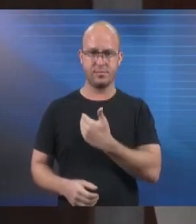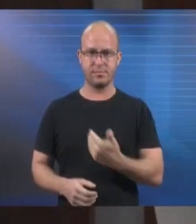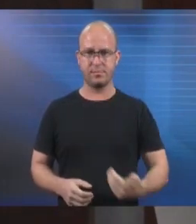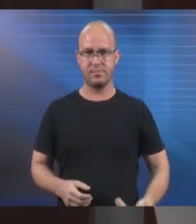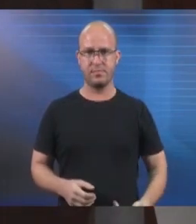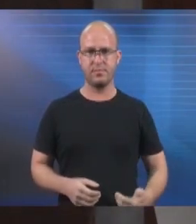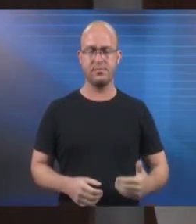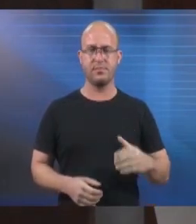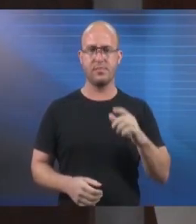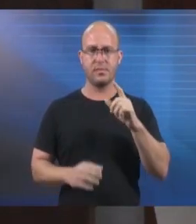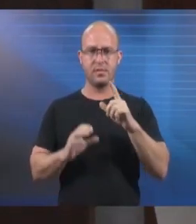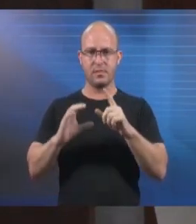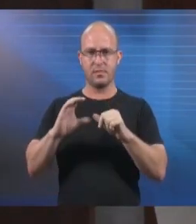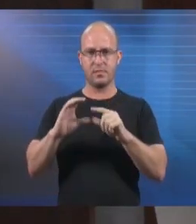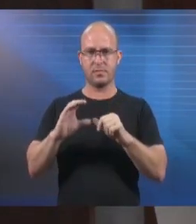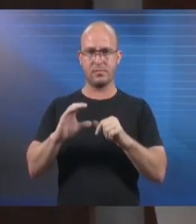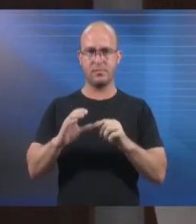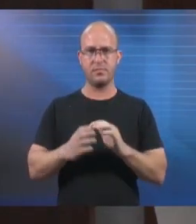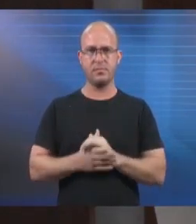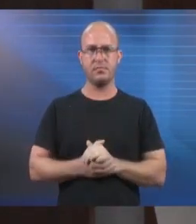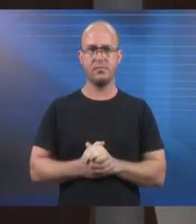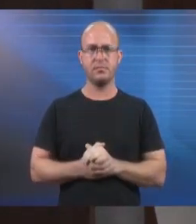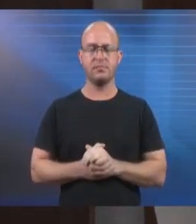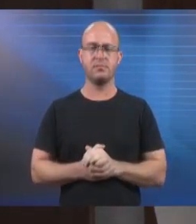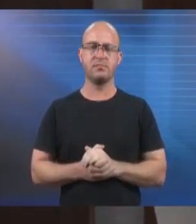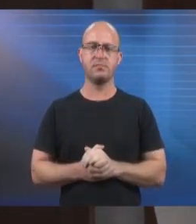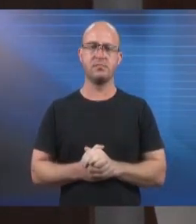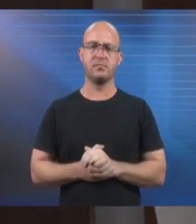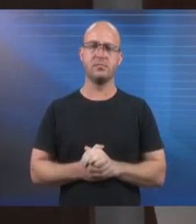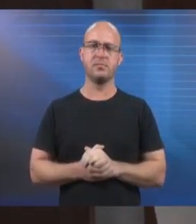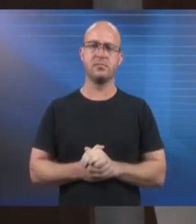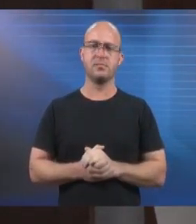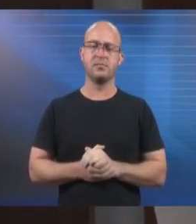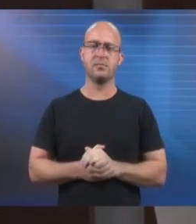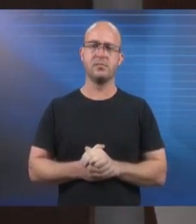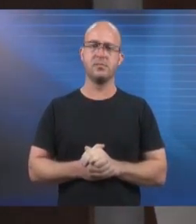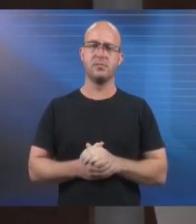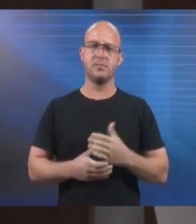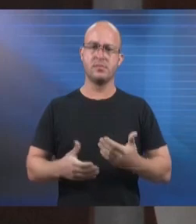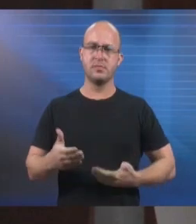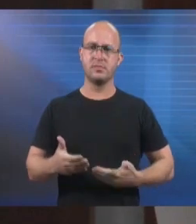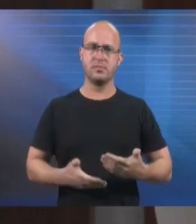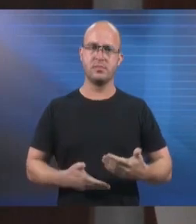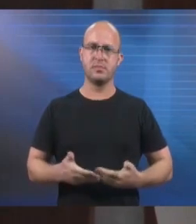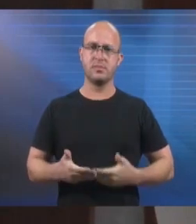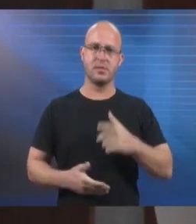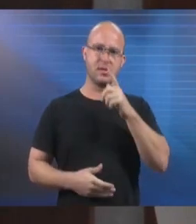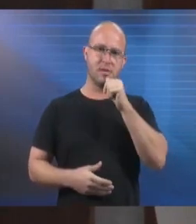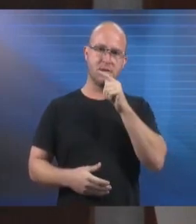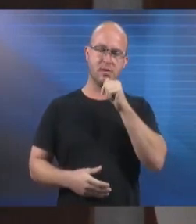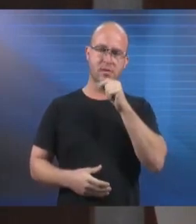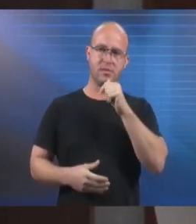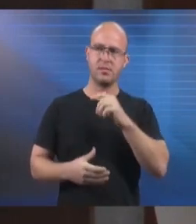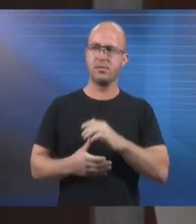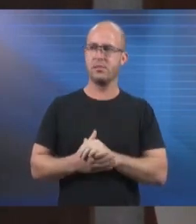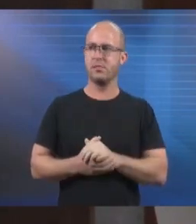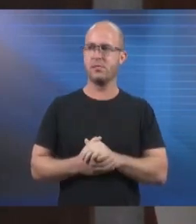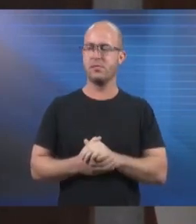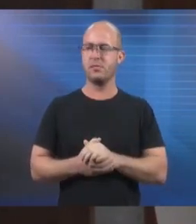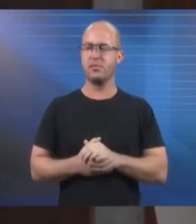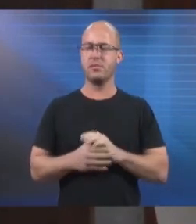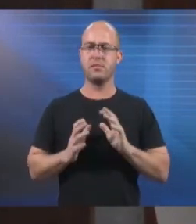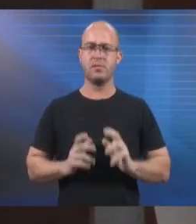estado e que seja implementado fornecimento de abastecimento de ua comunidade